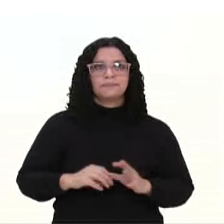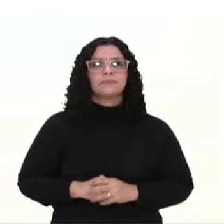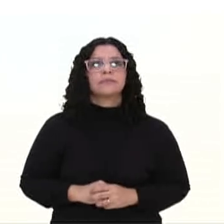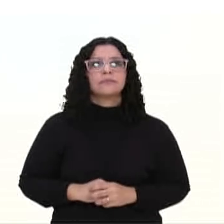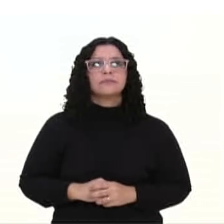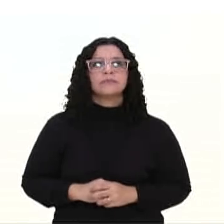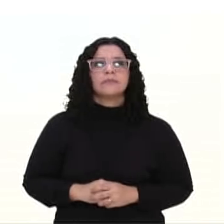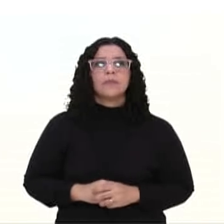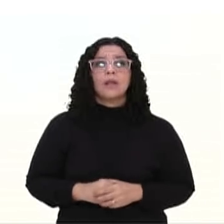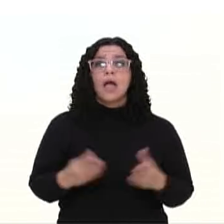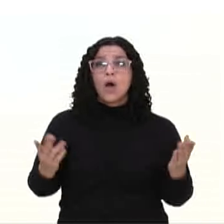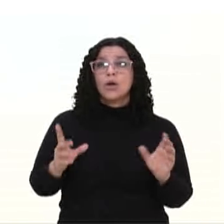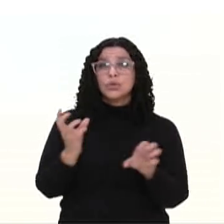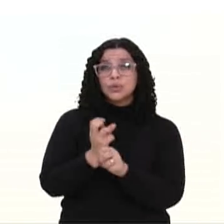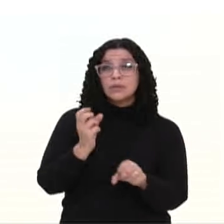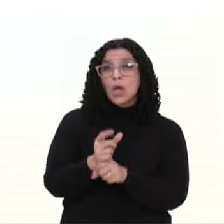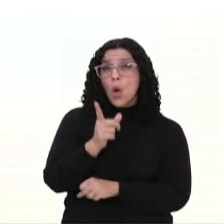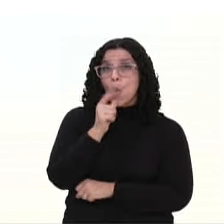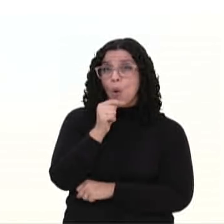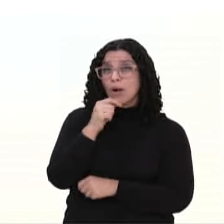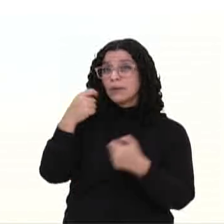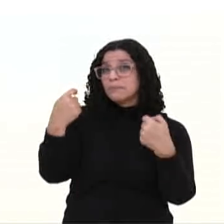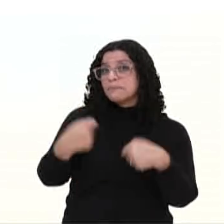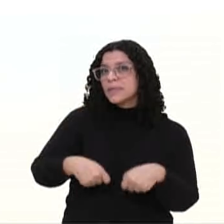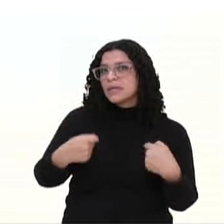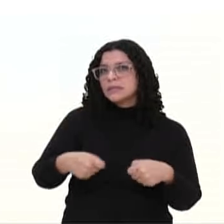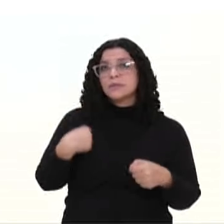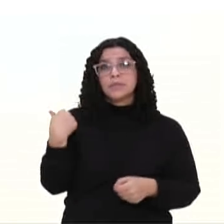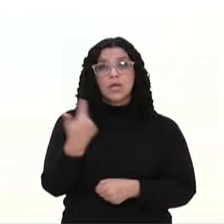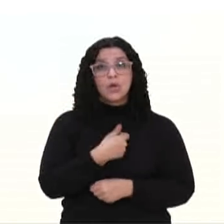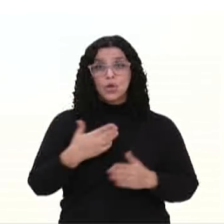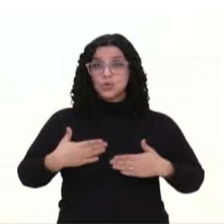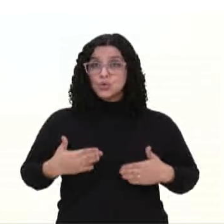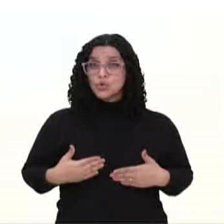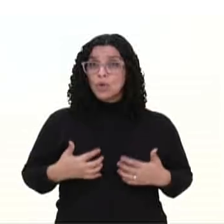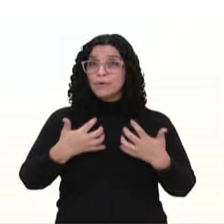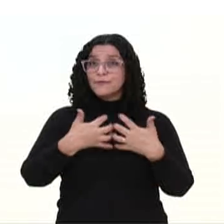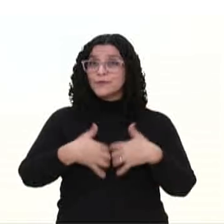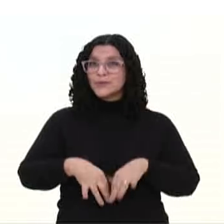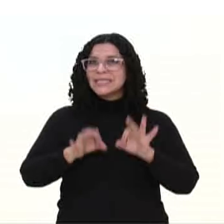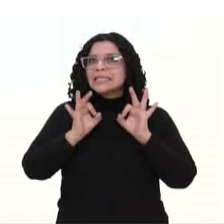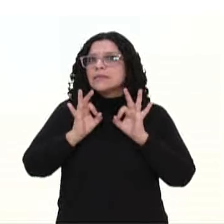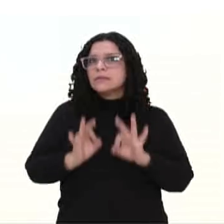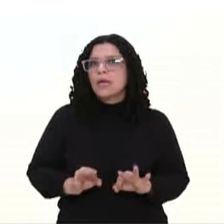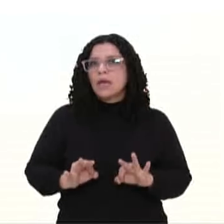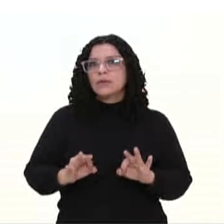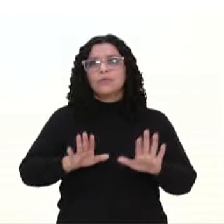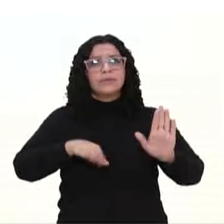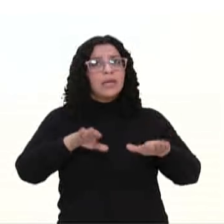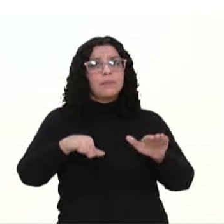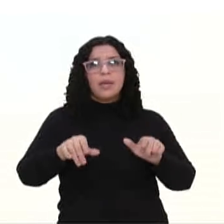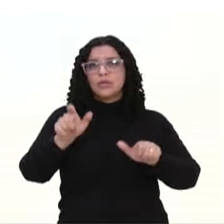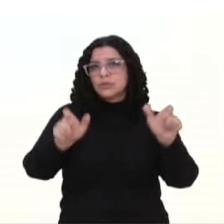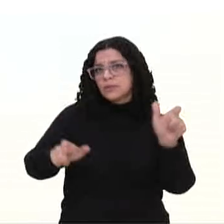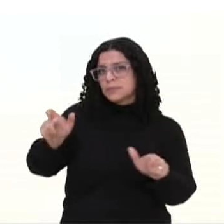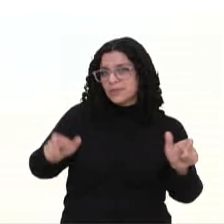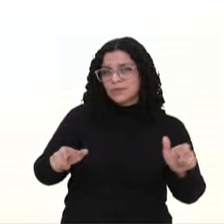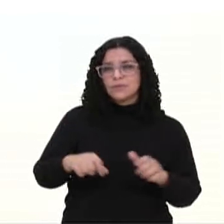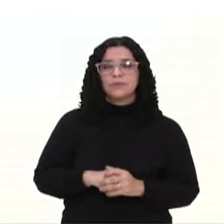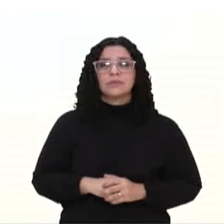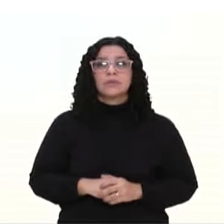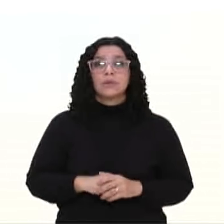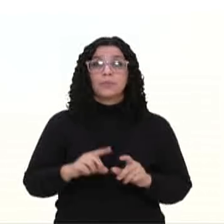cozinhar. A quantidade de água necessária para que nosso corpo funcione adequadamente varia de uma pessoa para